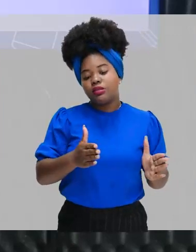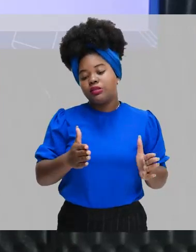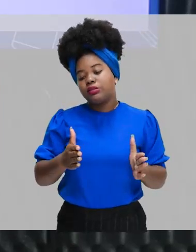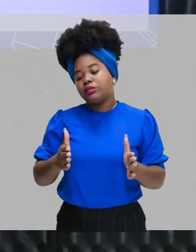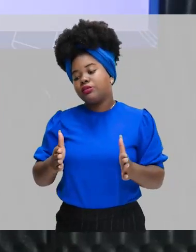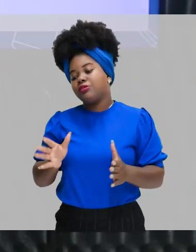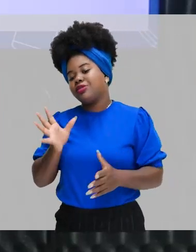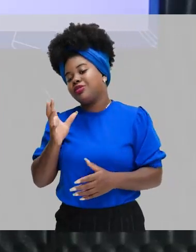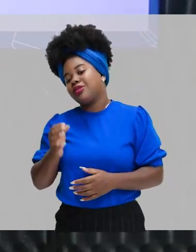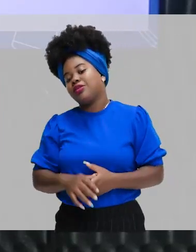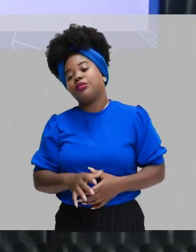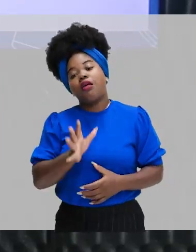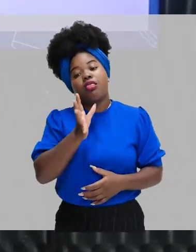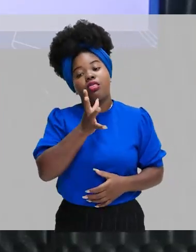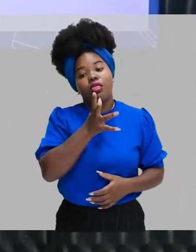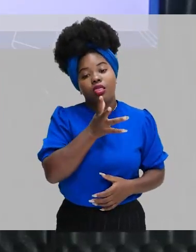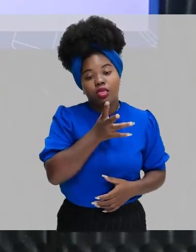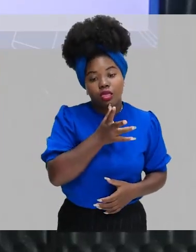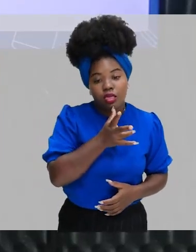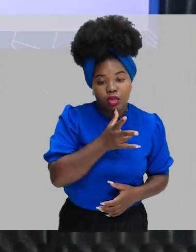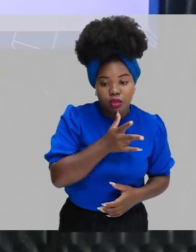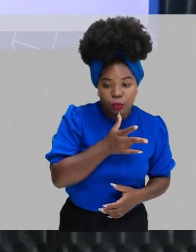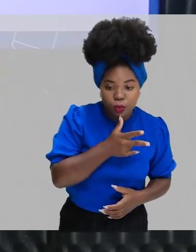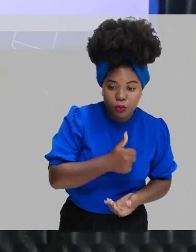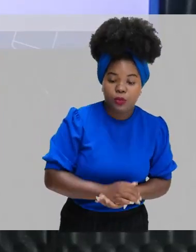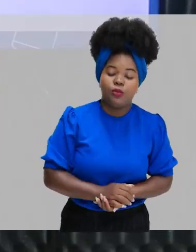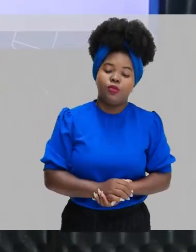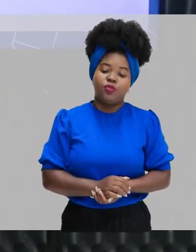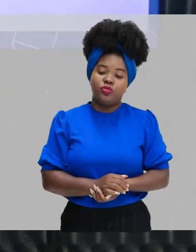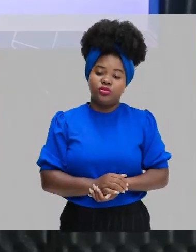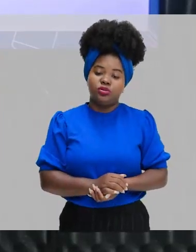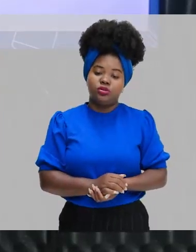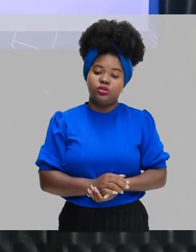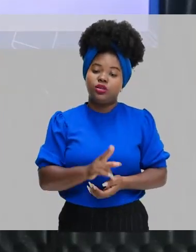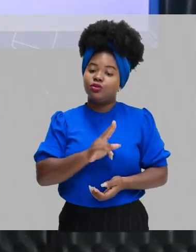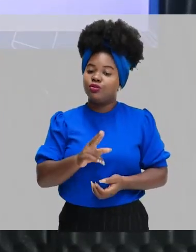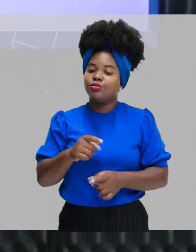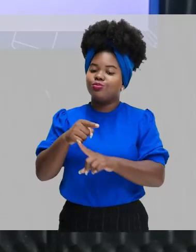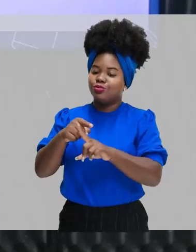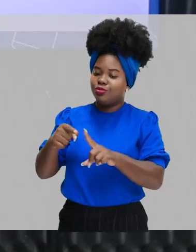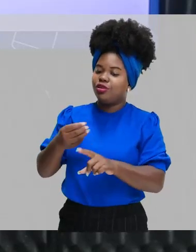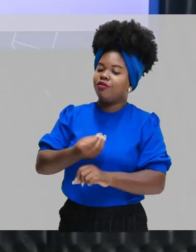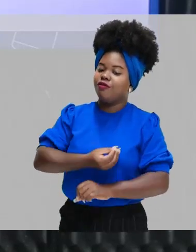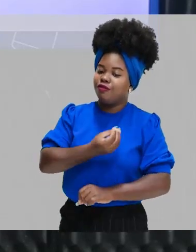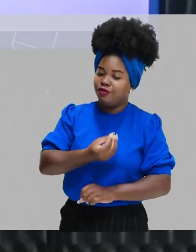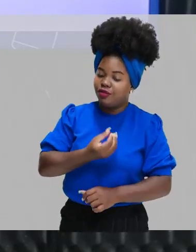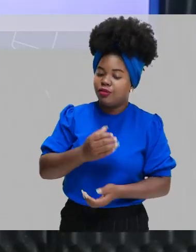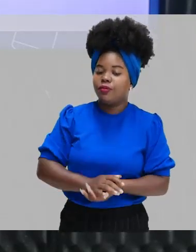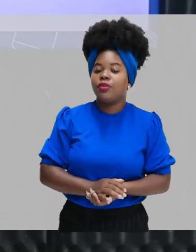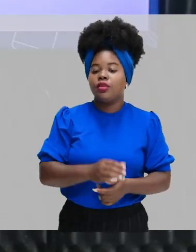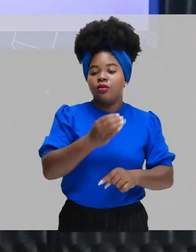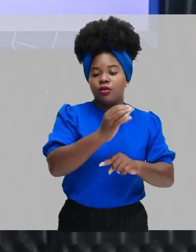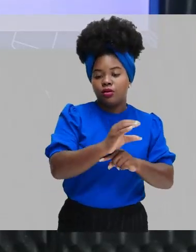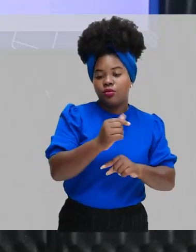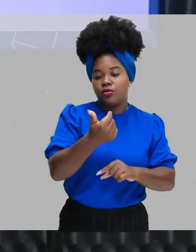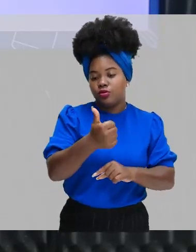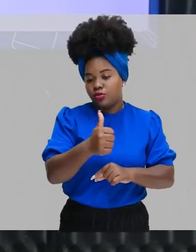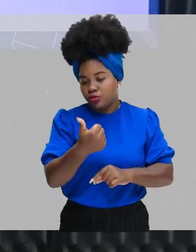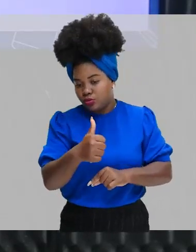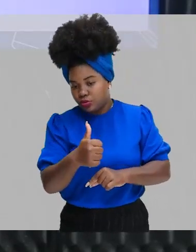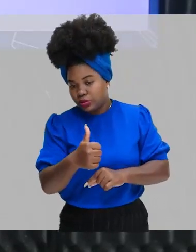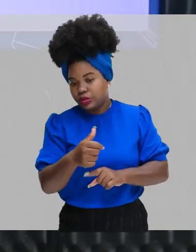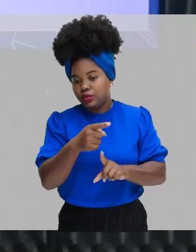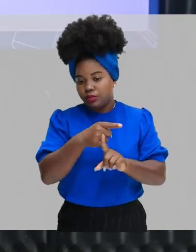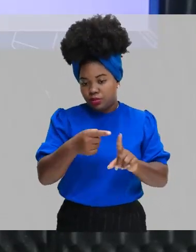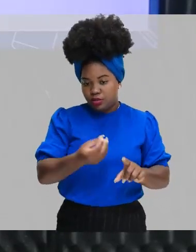um tempo para acontecer esse tempo vamos chamar de meia vida no caso do carbono 11 essa meia vida